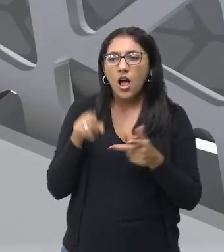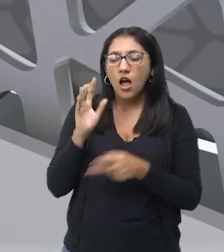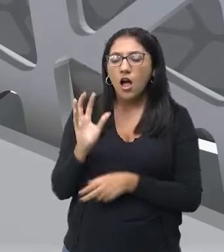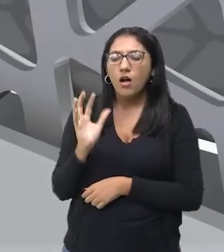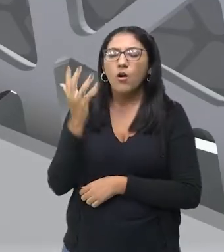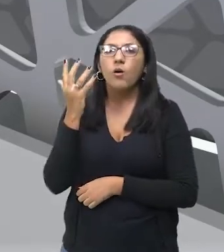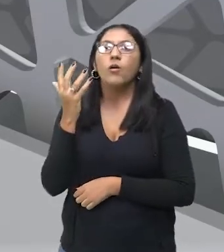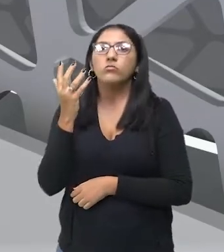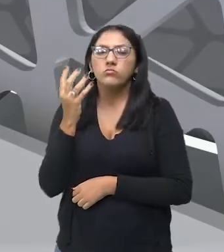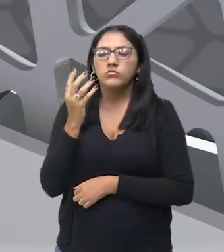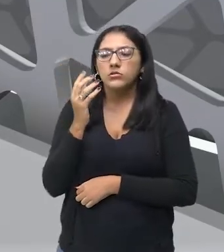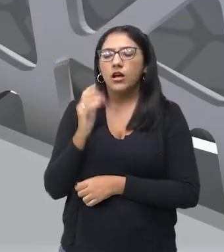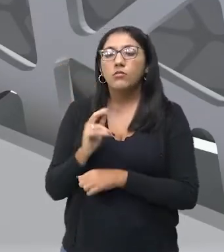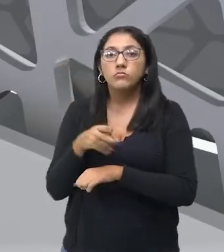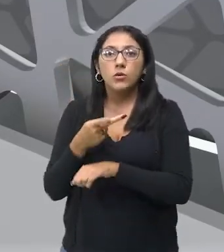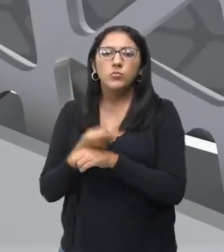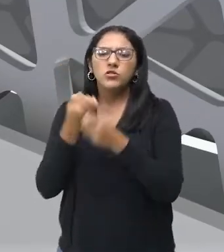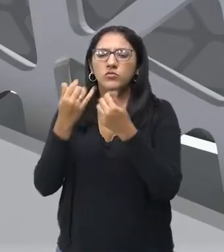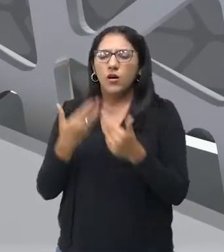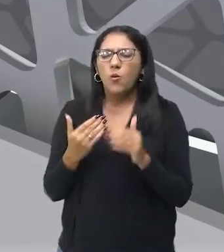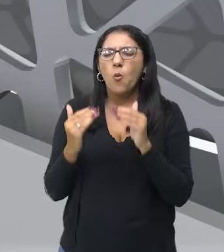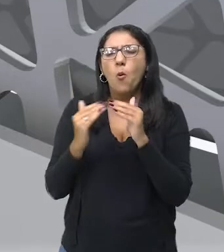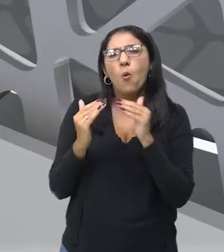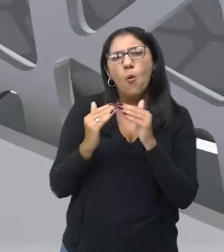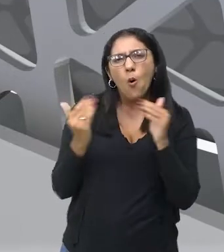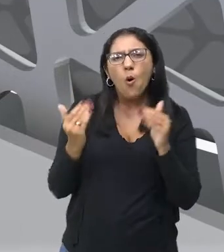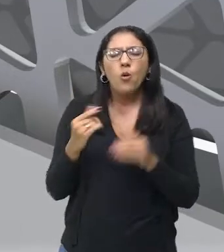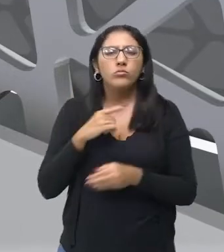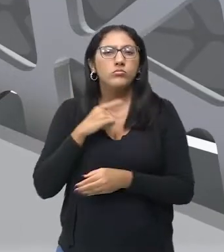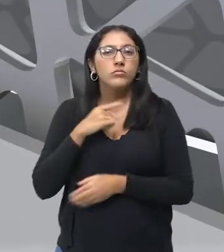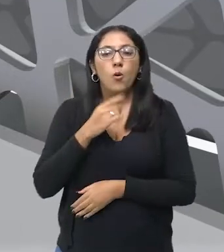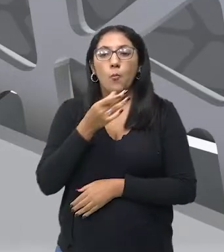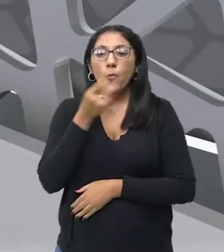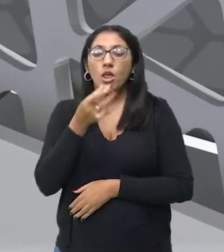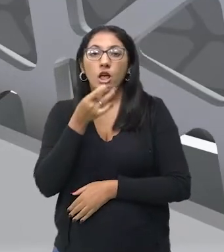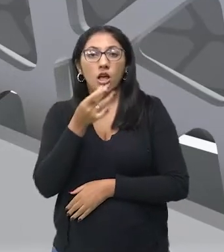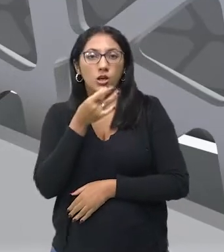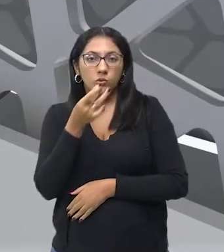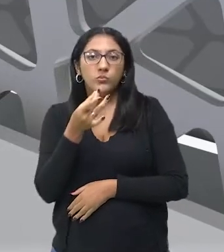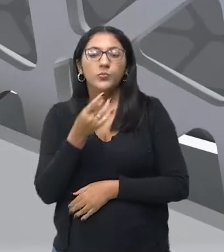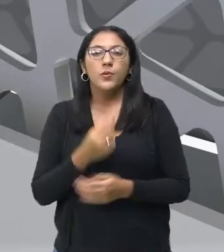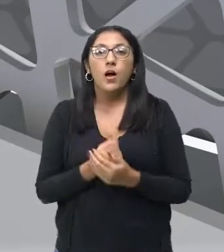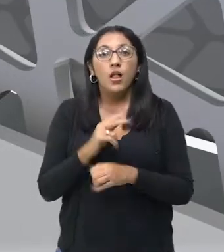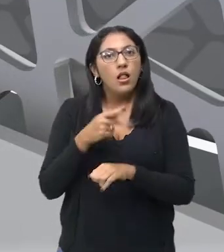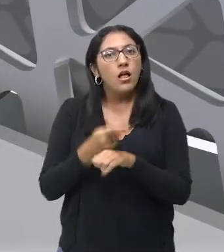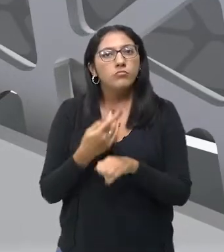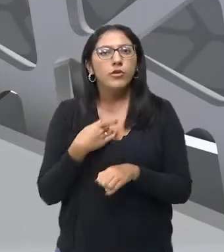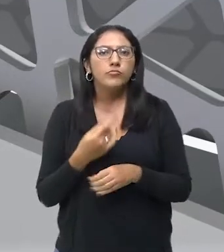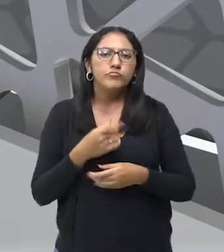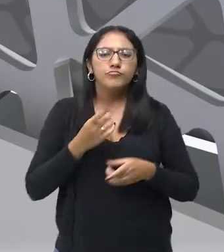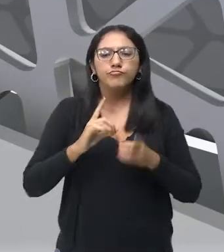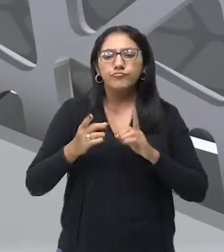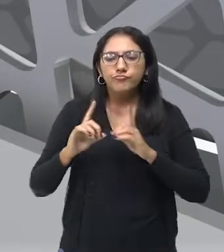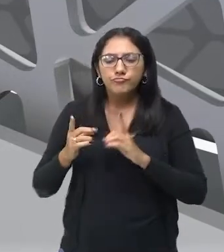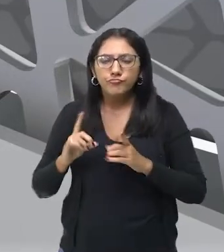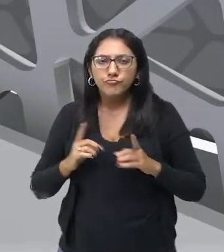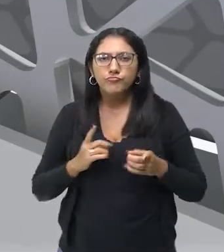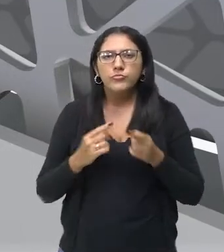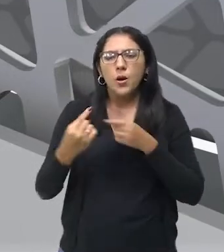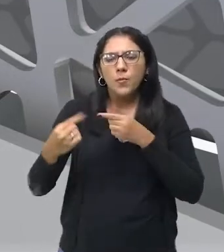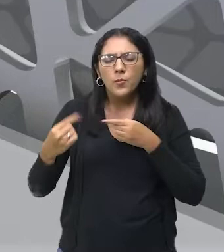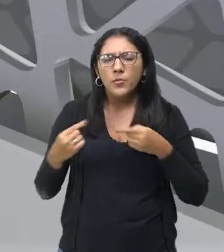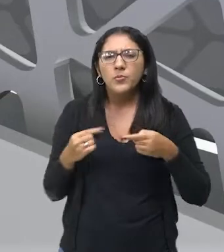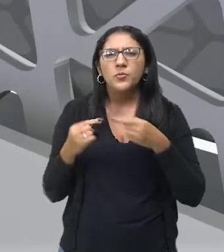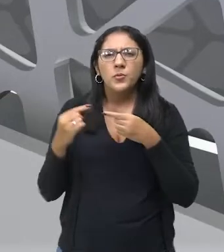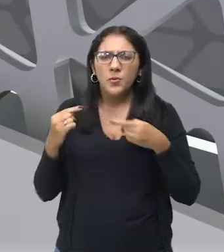fato, dizem se concordam, emitem uma opinião. E aí vão debatendo sobre esse fato e o